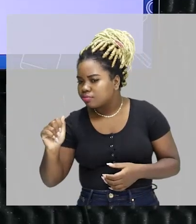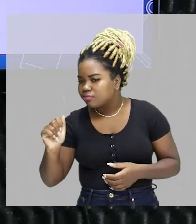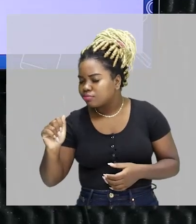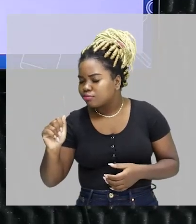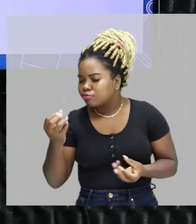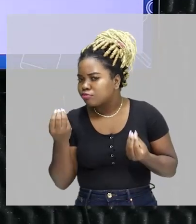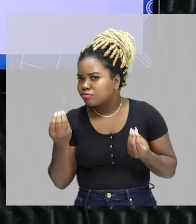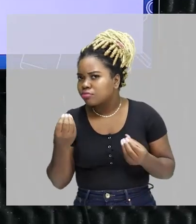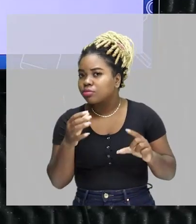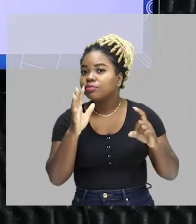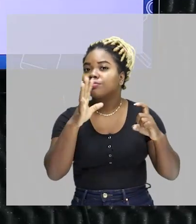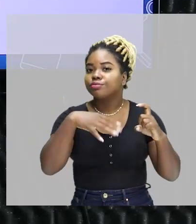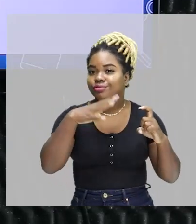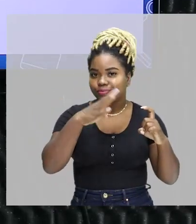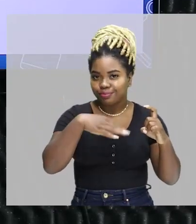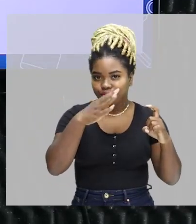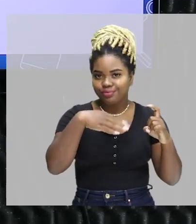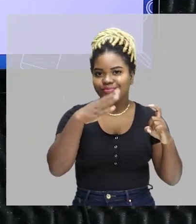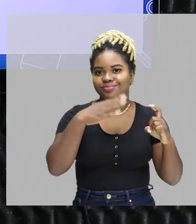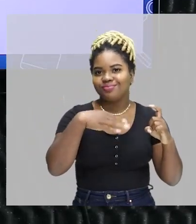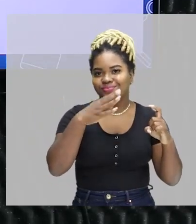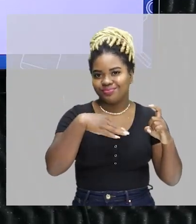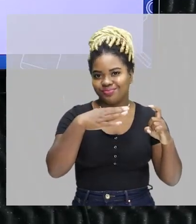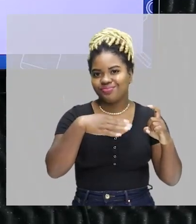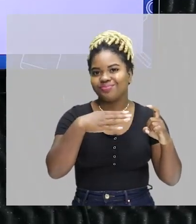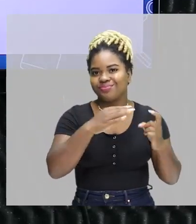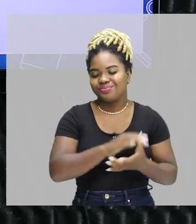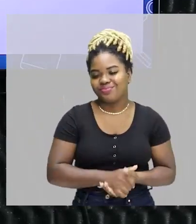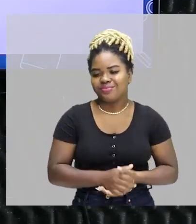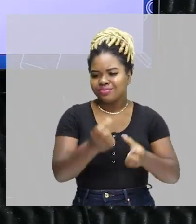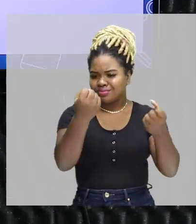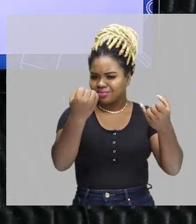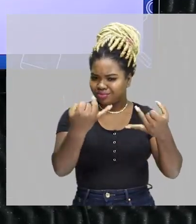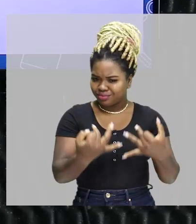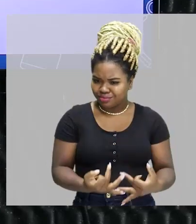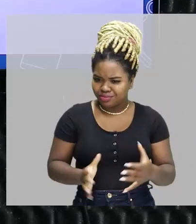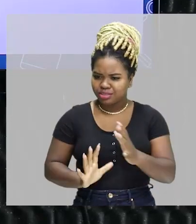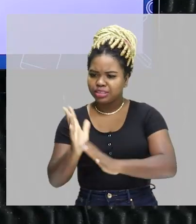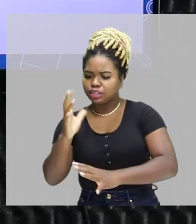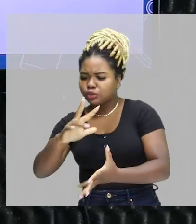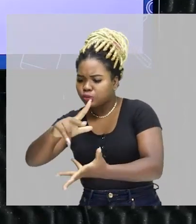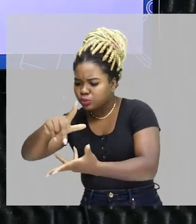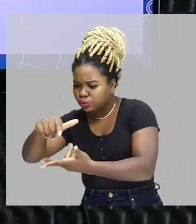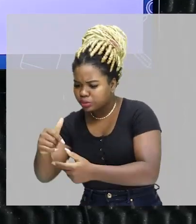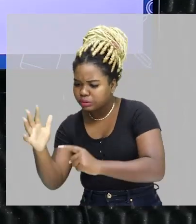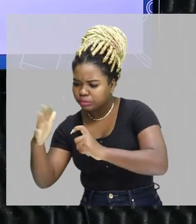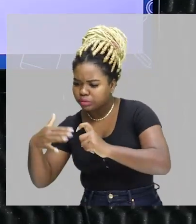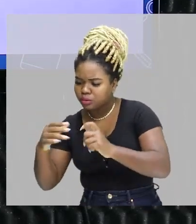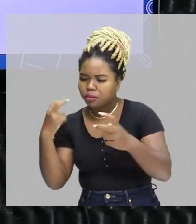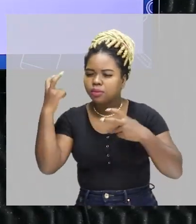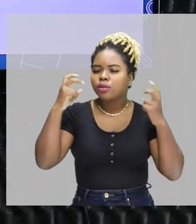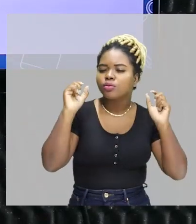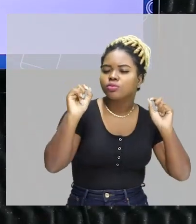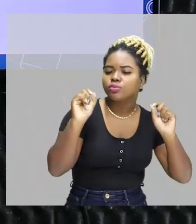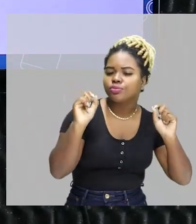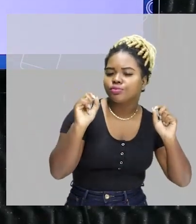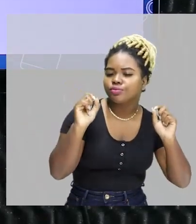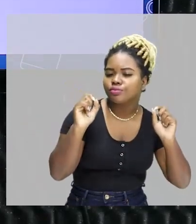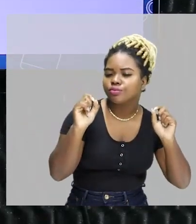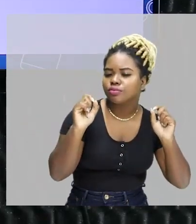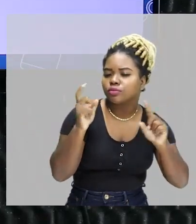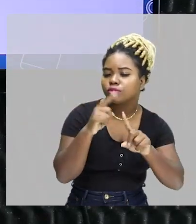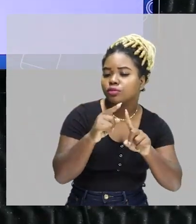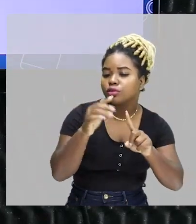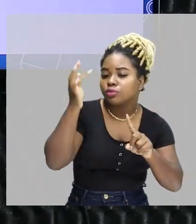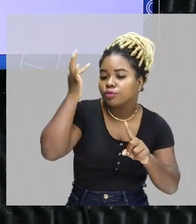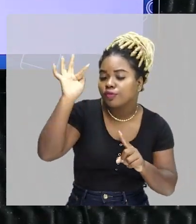mitologia, tá? Perfeito. Que tentava explicar a origem do universo baseada nos mitos. Foi uma preocupação de que tipo